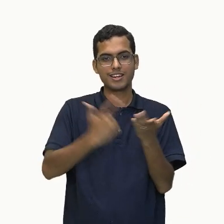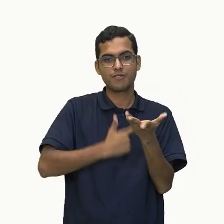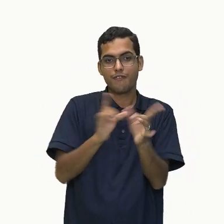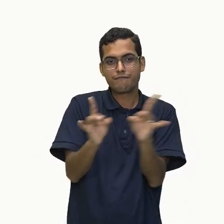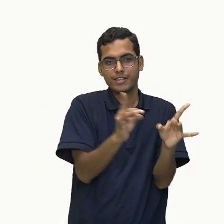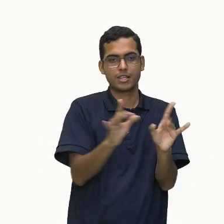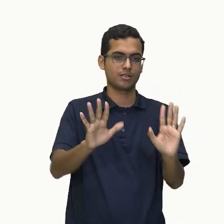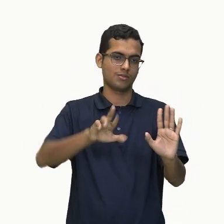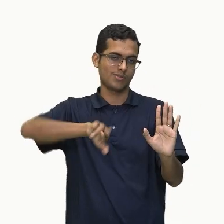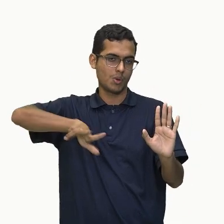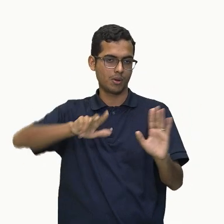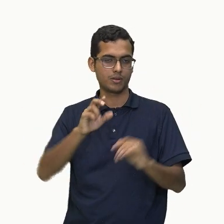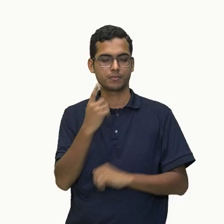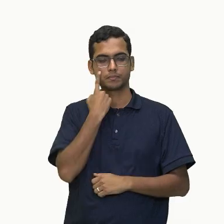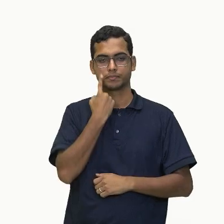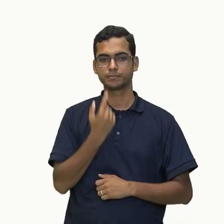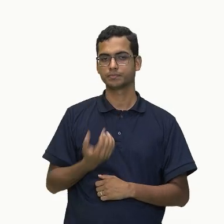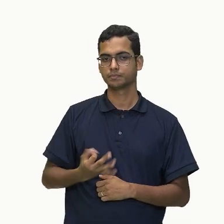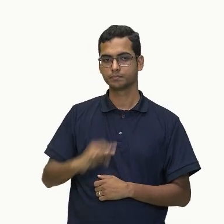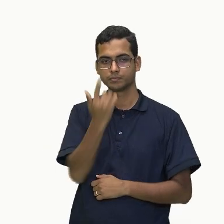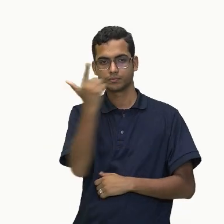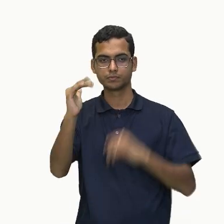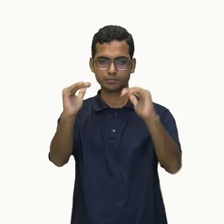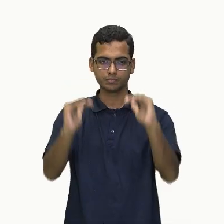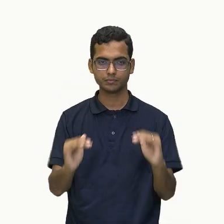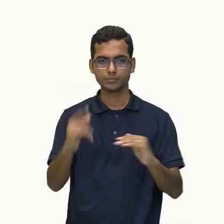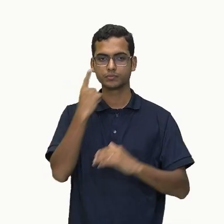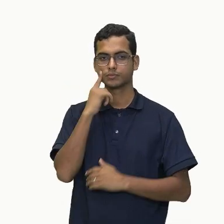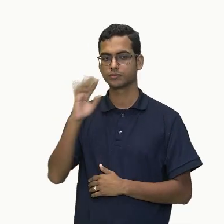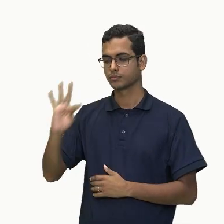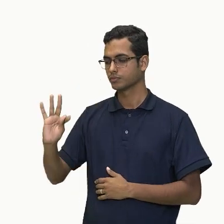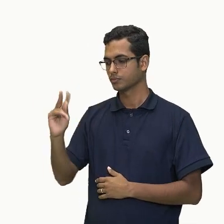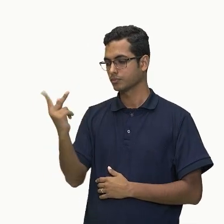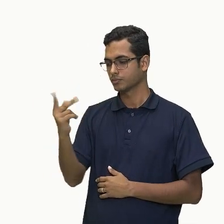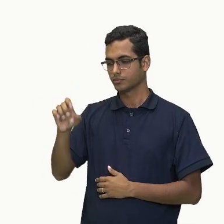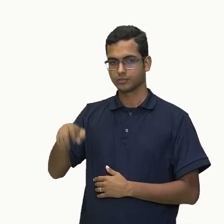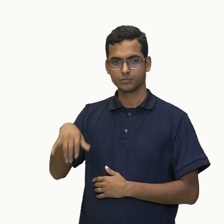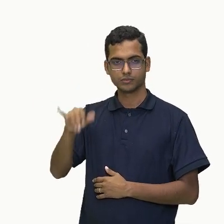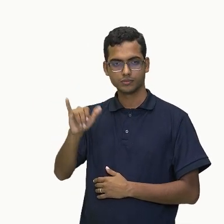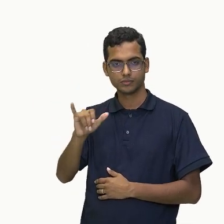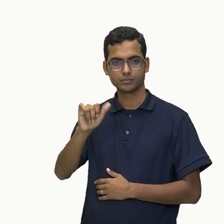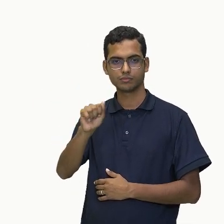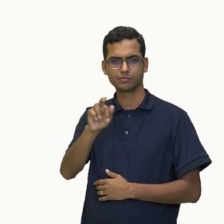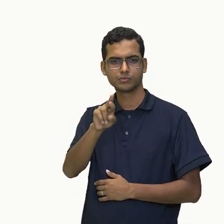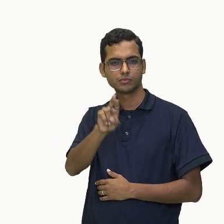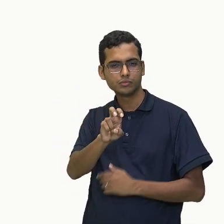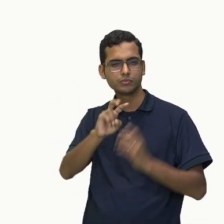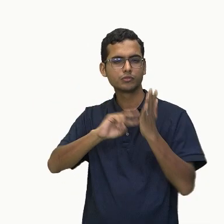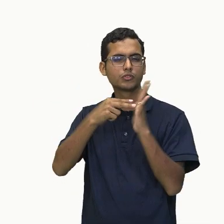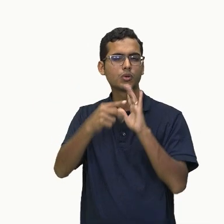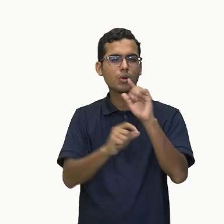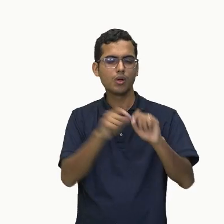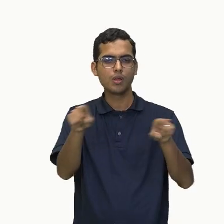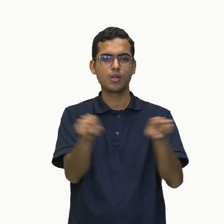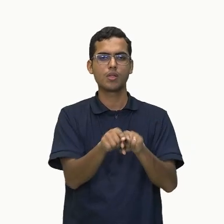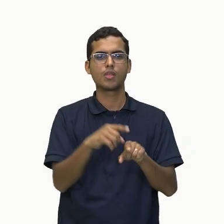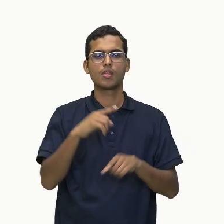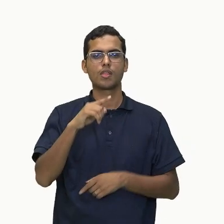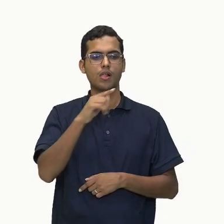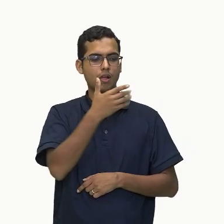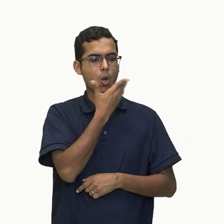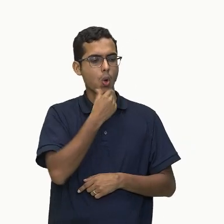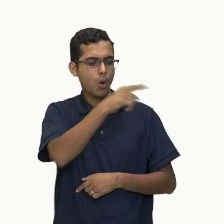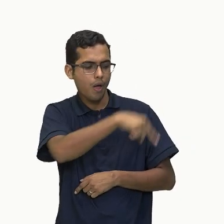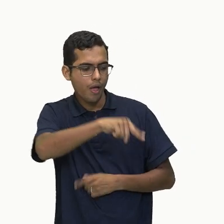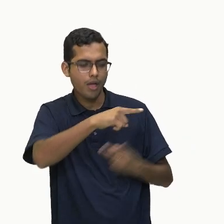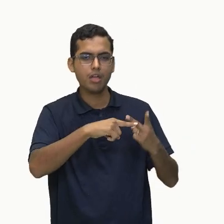que significa eles são ou eles estão, né? Ou elas são ou estão. E aqui a